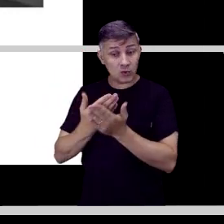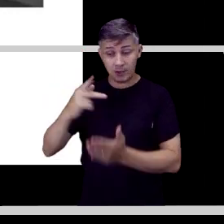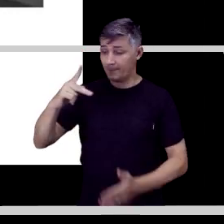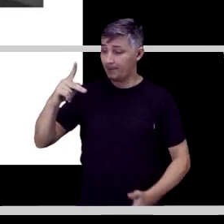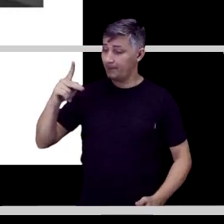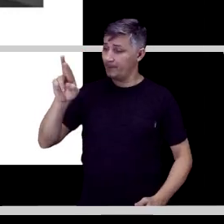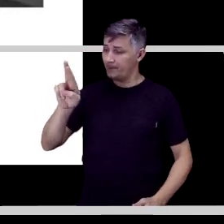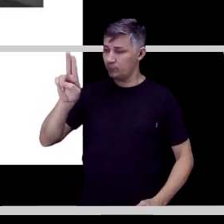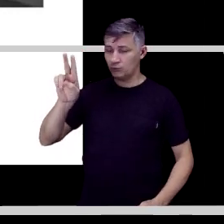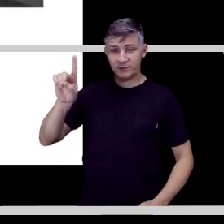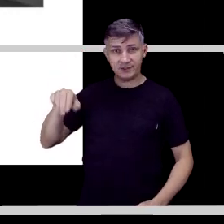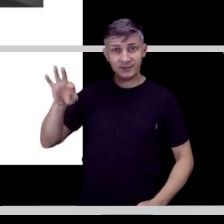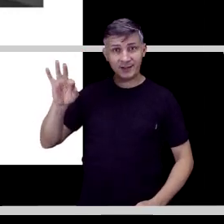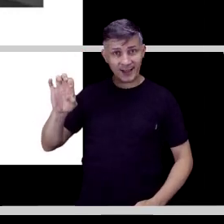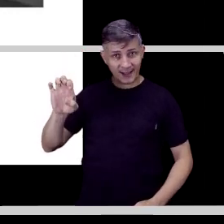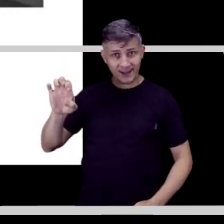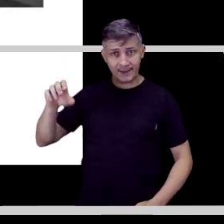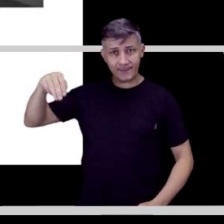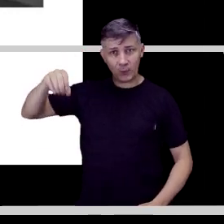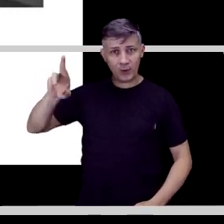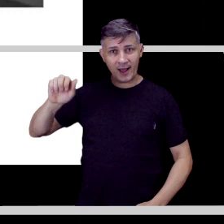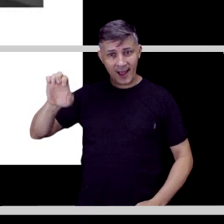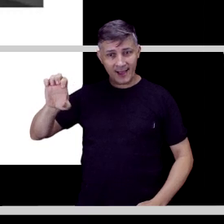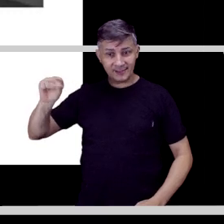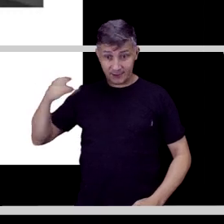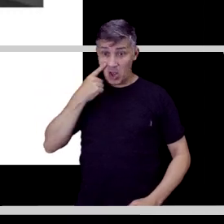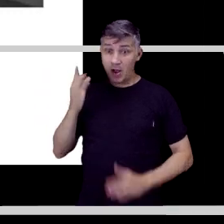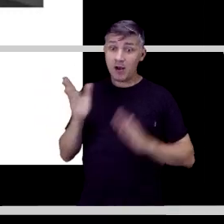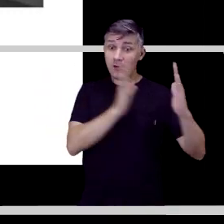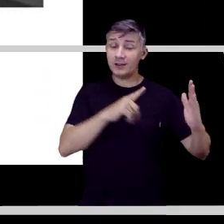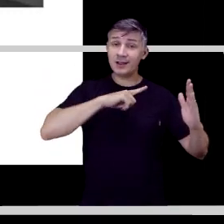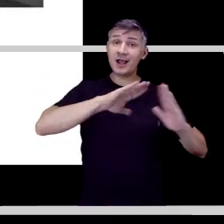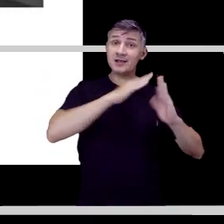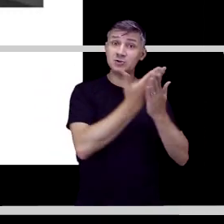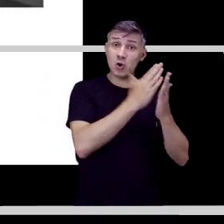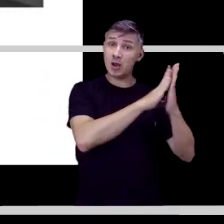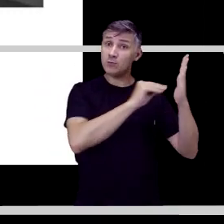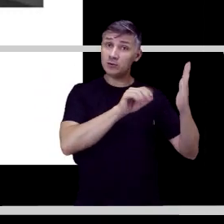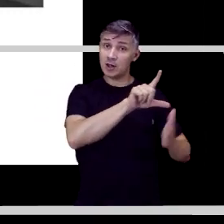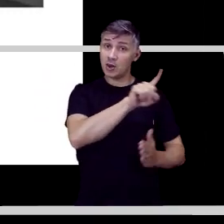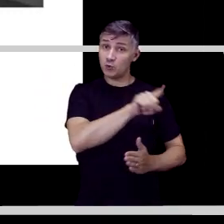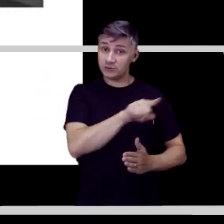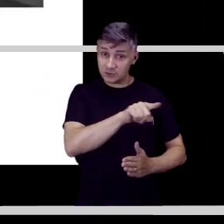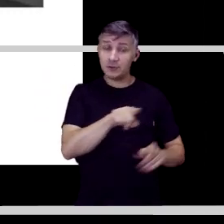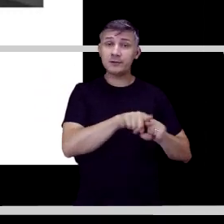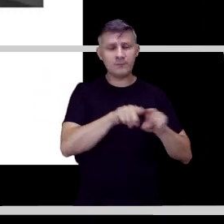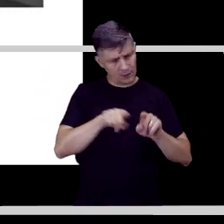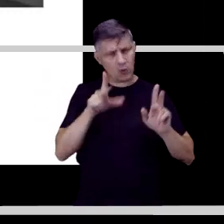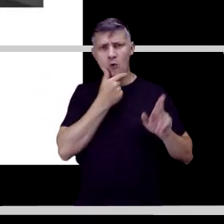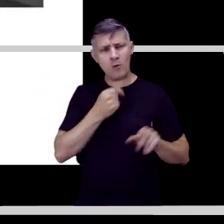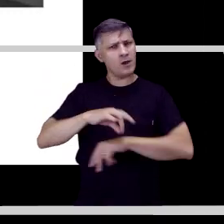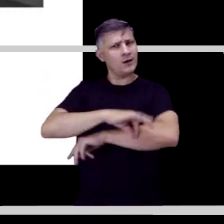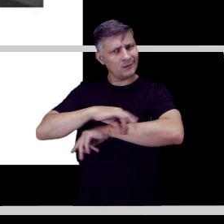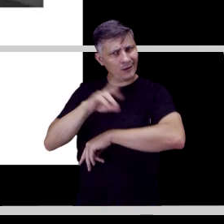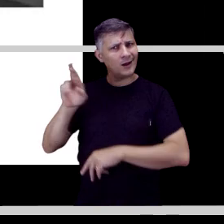Moraes. Num primeiro momento havia a Escola Modelo da Luz, que é essa imagem que a gente está vendo à esquerda, também feita pelo Ramos de Azevedo,